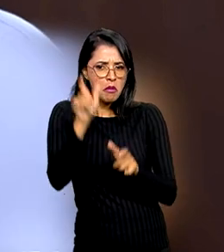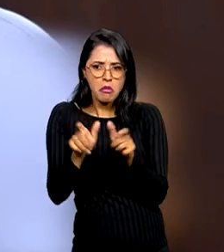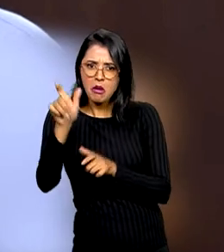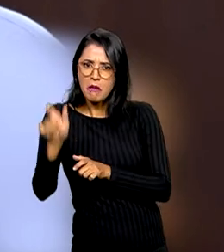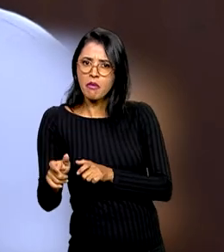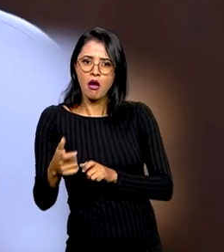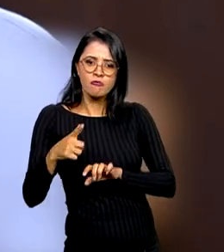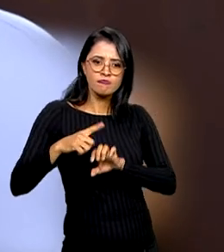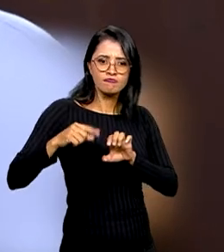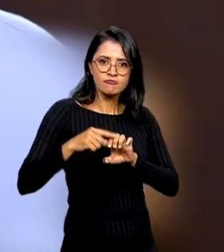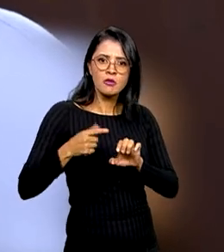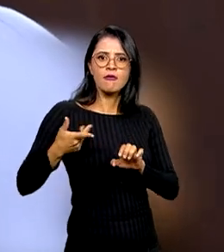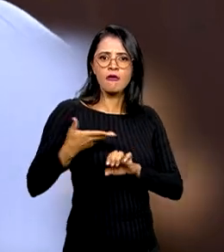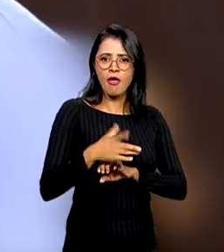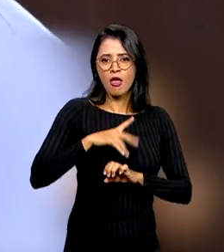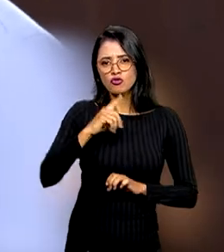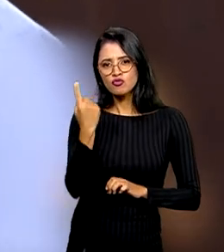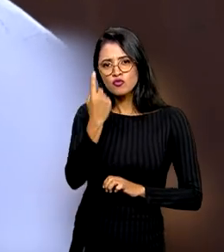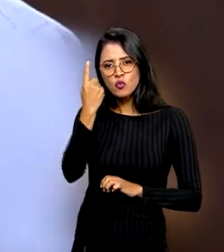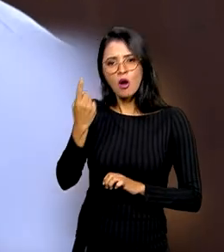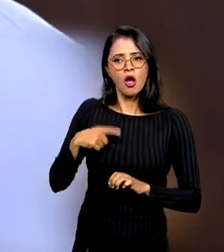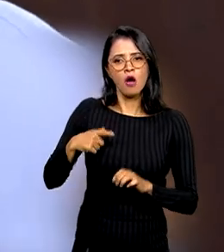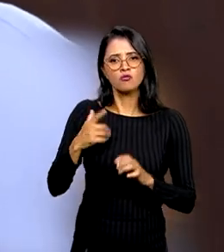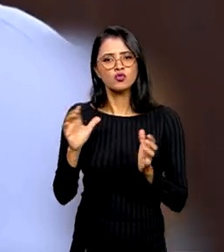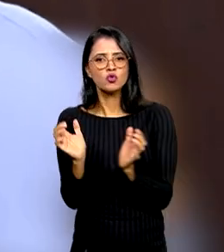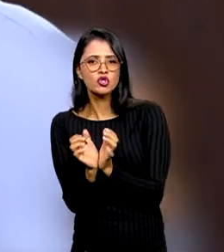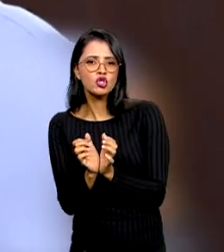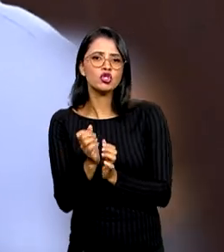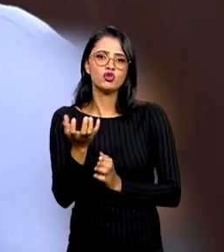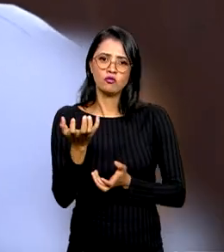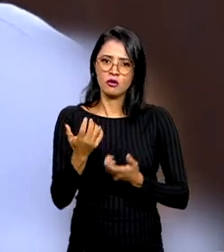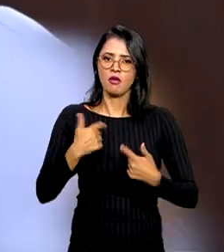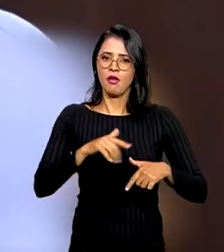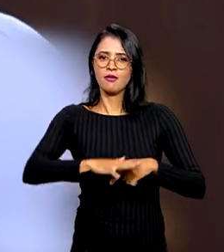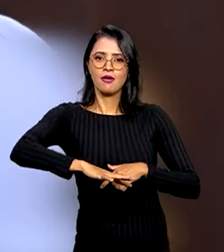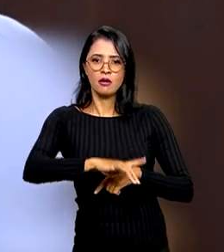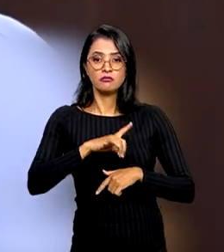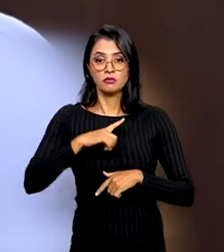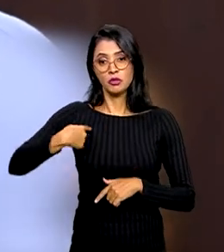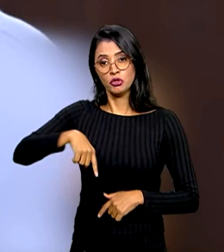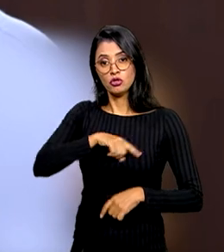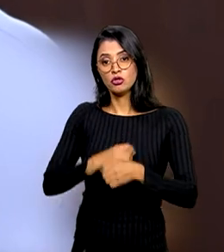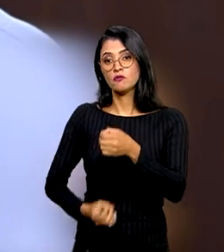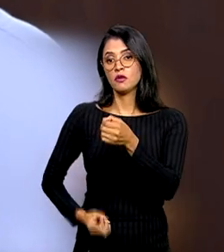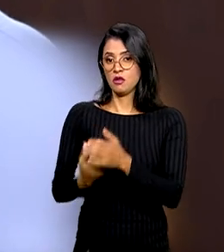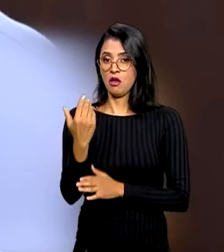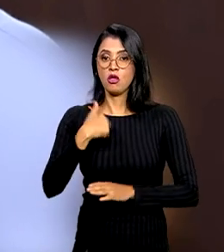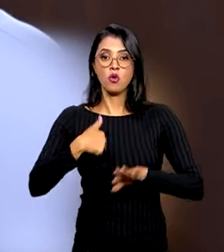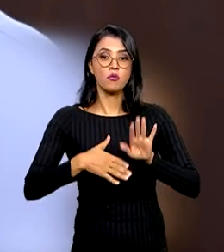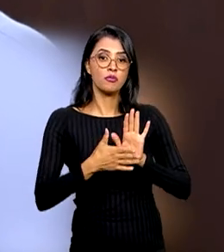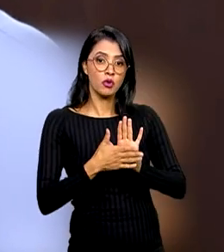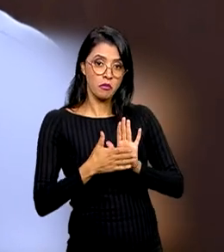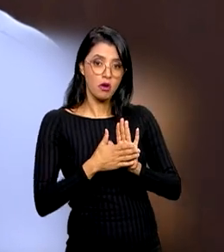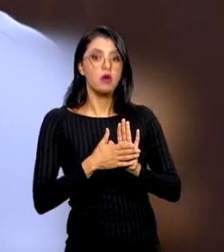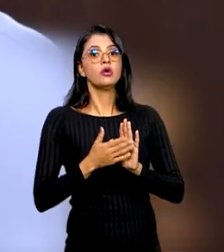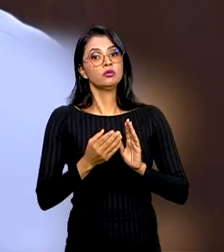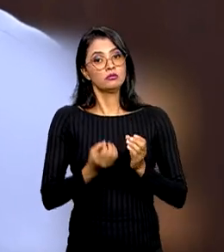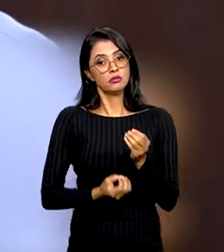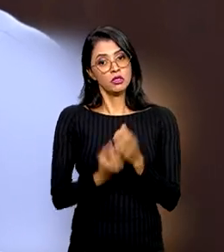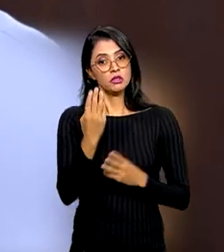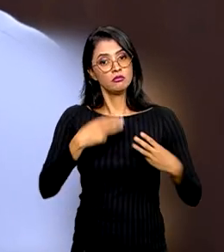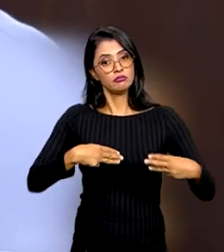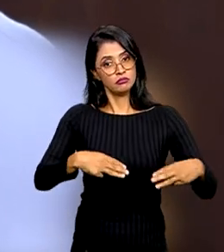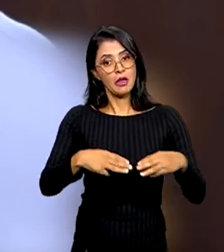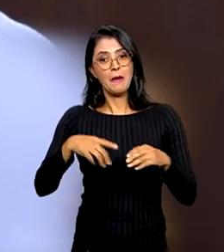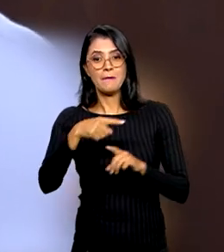ser empreendedor individual, ser empreendedor coletivo, ou seja, então nós vamos criar, eu estou propondo a criação do Ministério da Pequena e